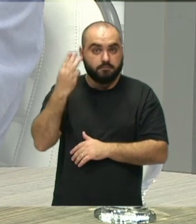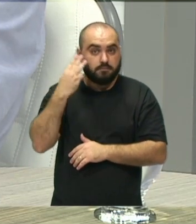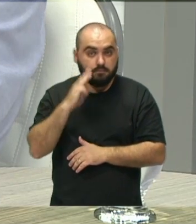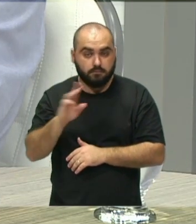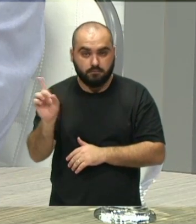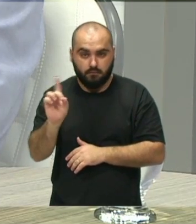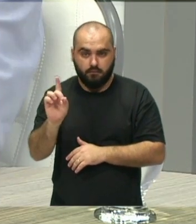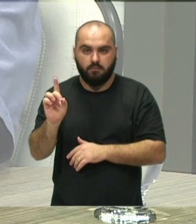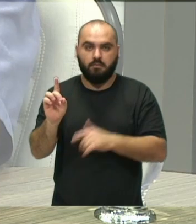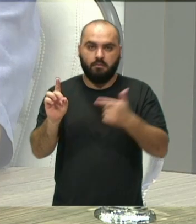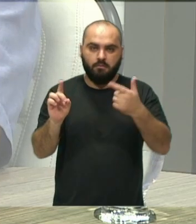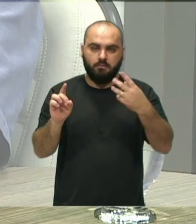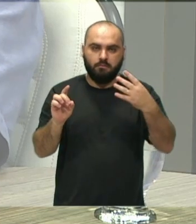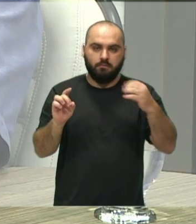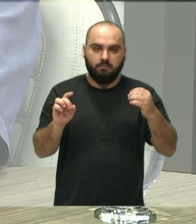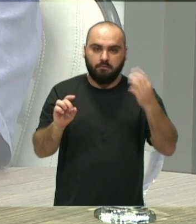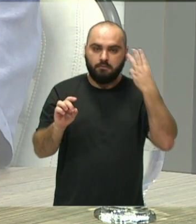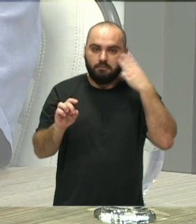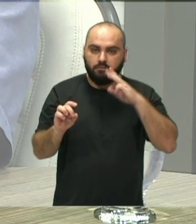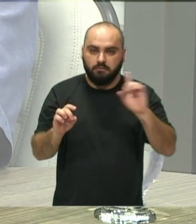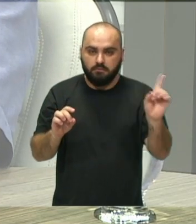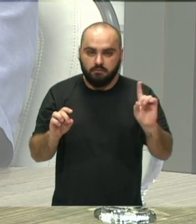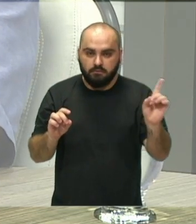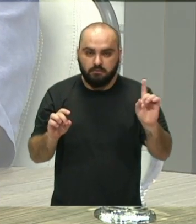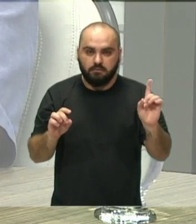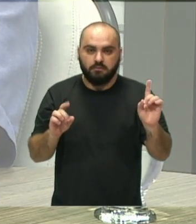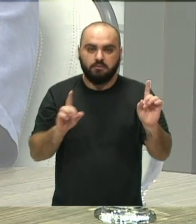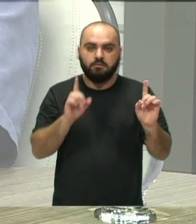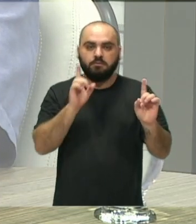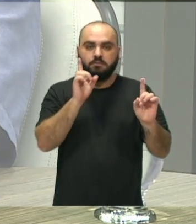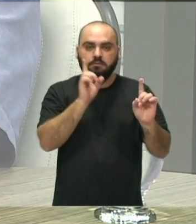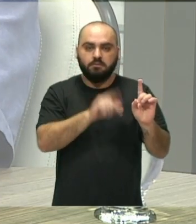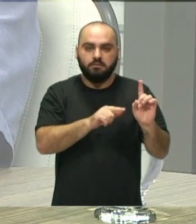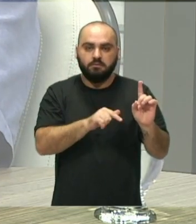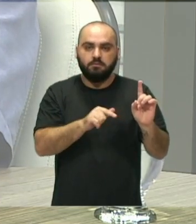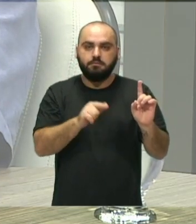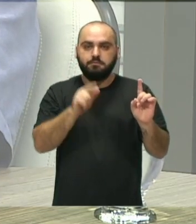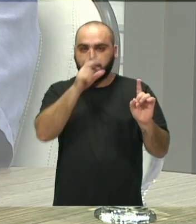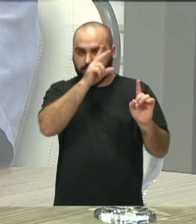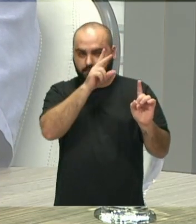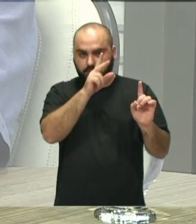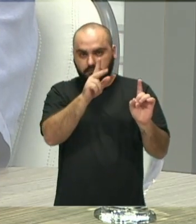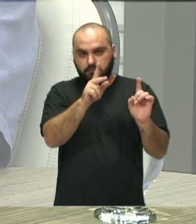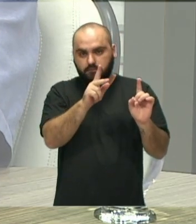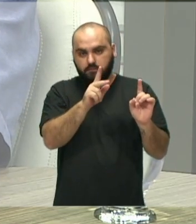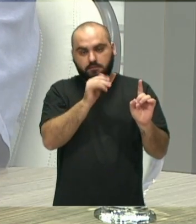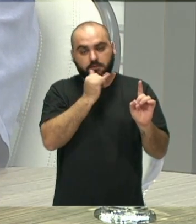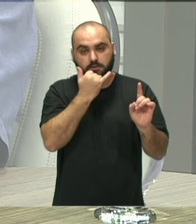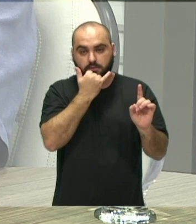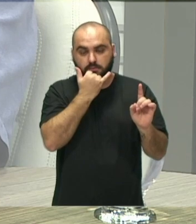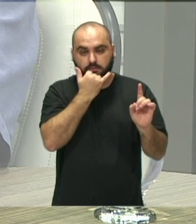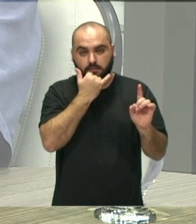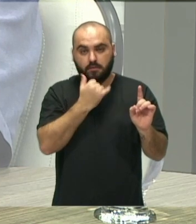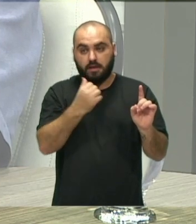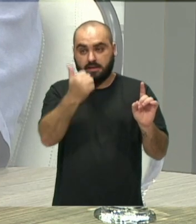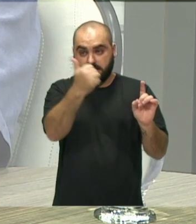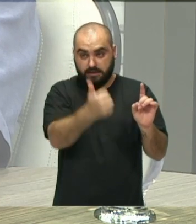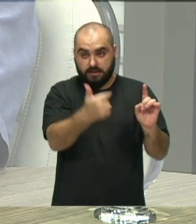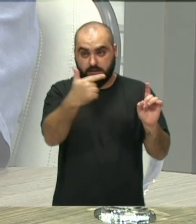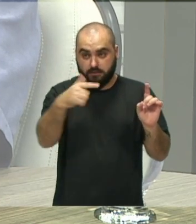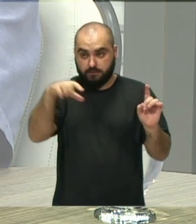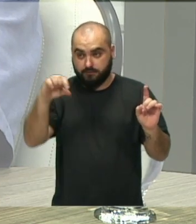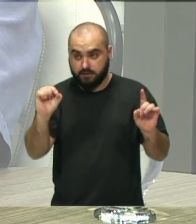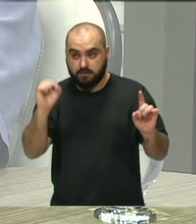sendo 240 milhões de dólares dos aporte público, 120 privado. milhões